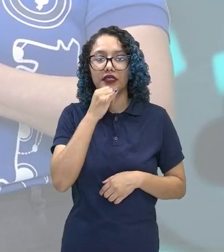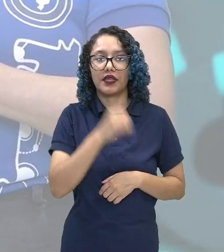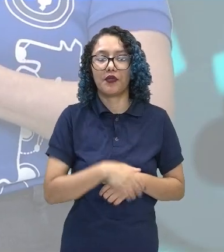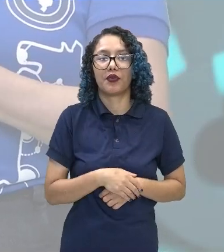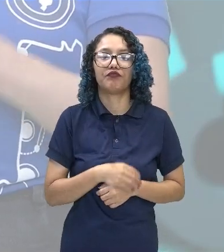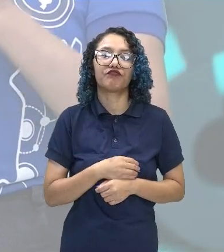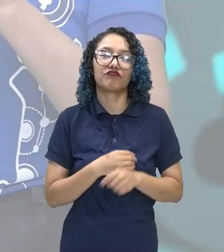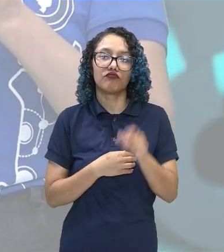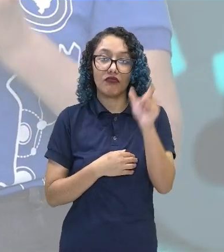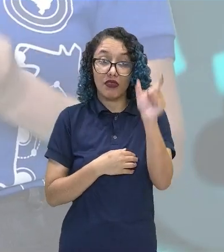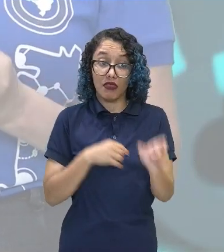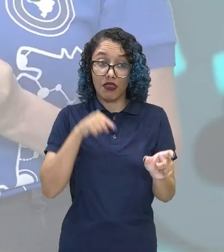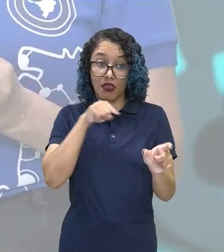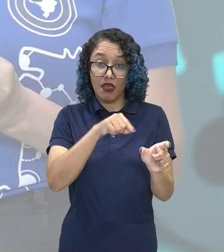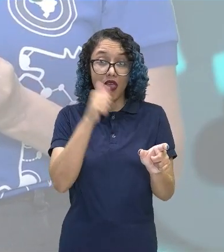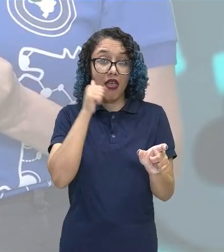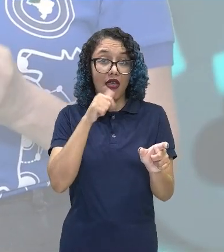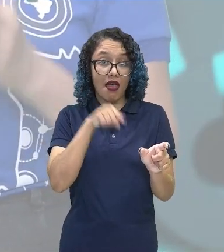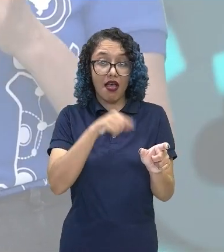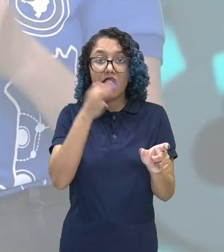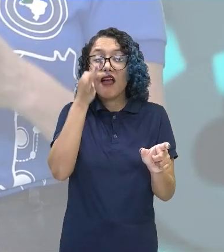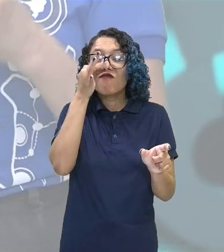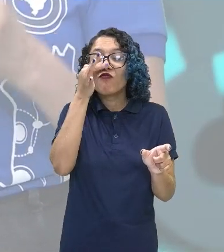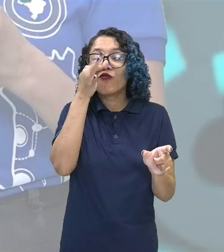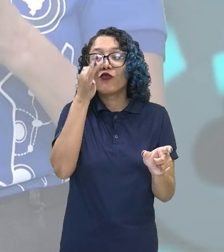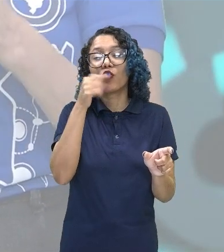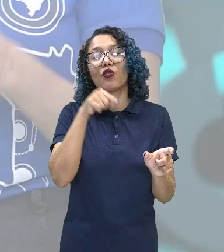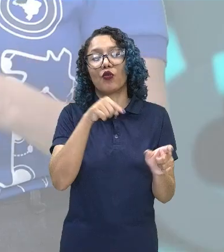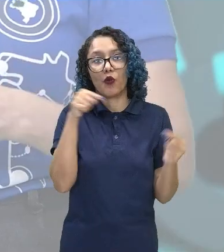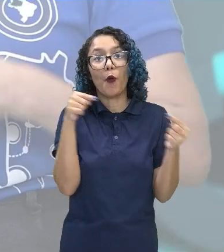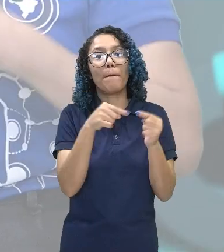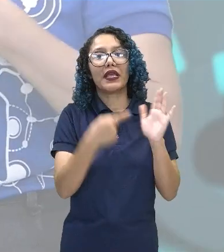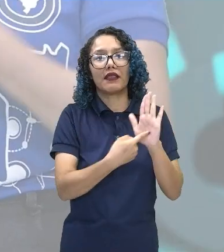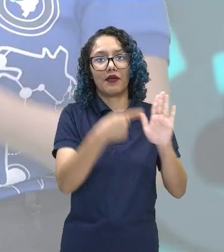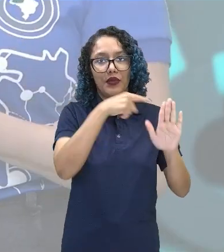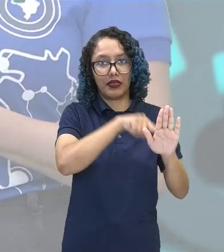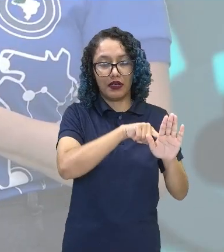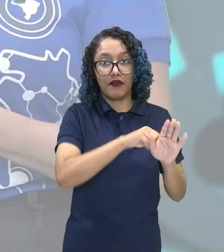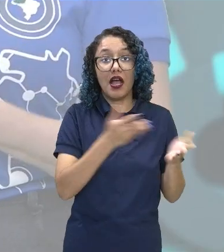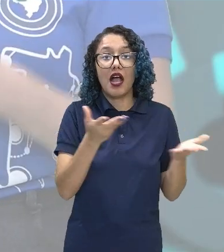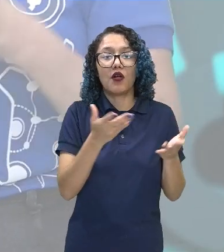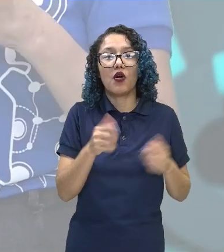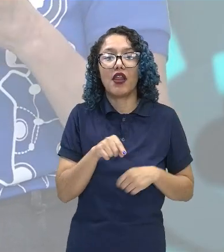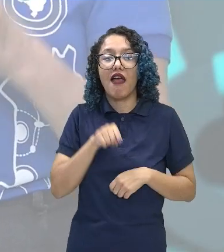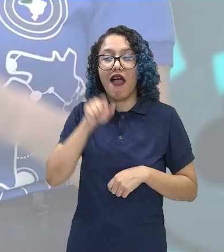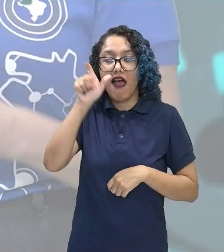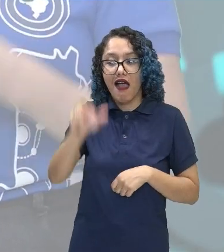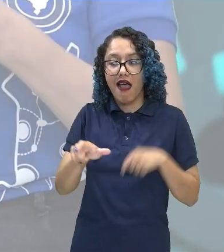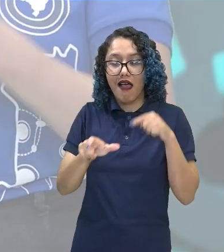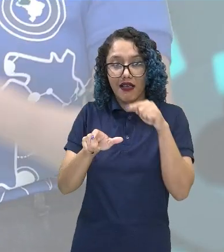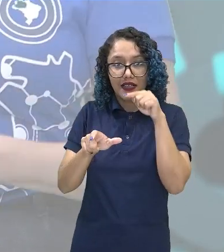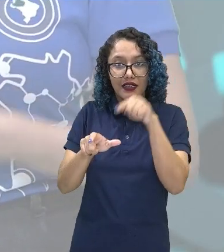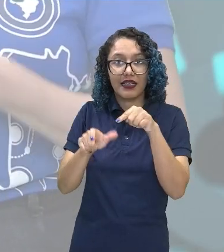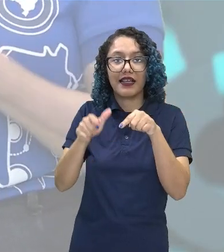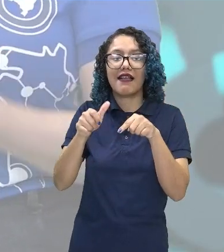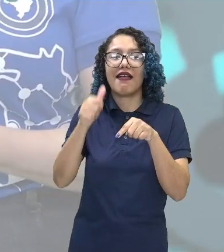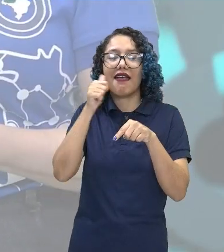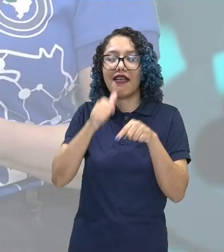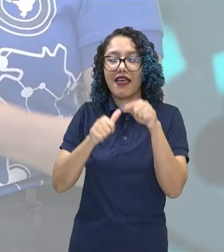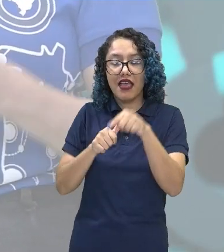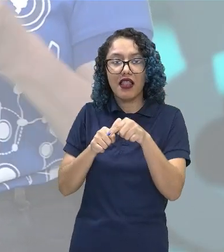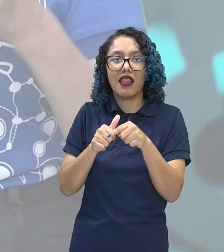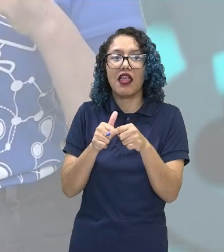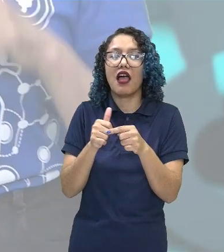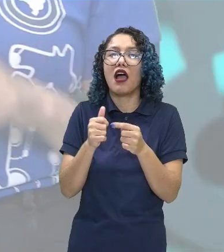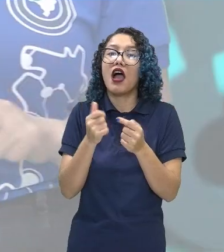flor, aí é uma metáfora. Ela é como uma flor, é tal qual uma